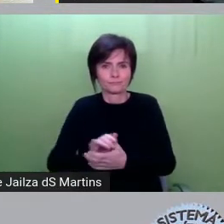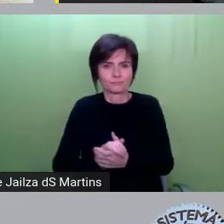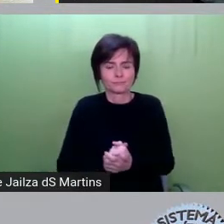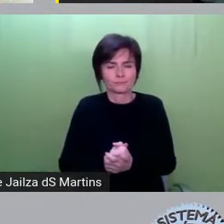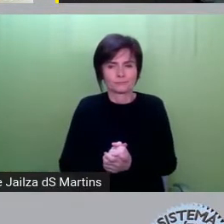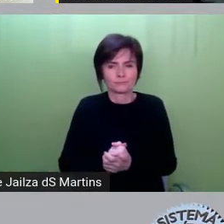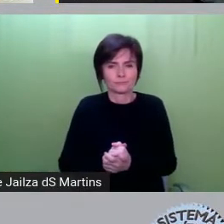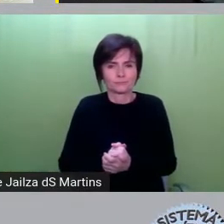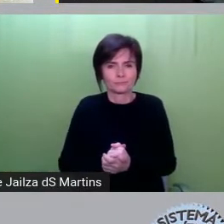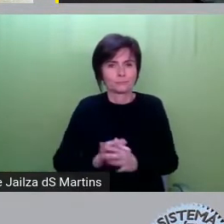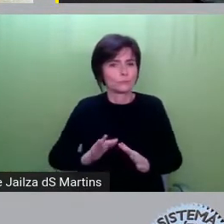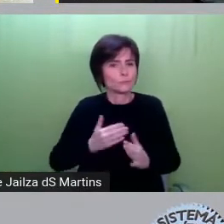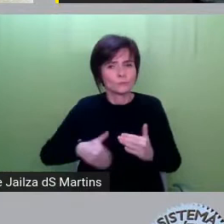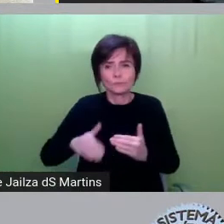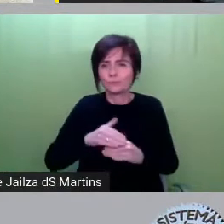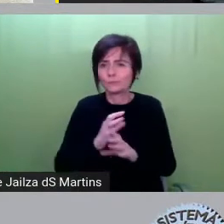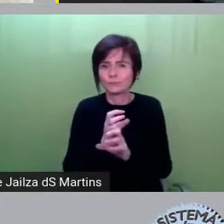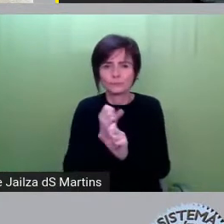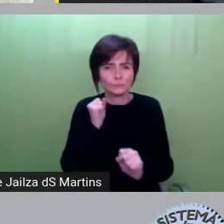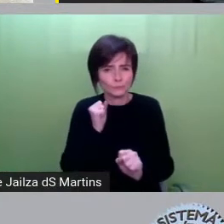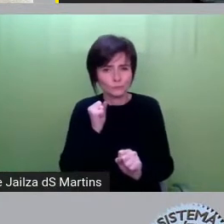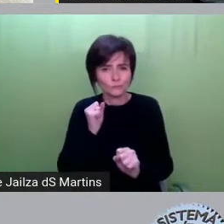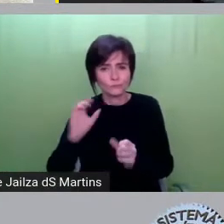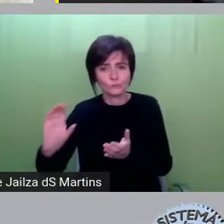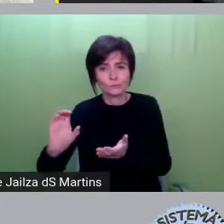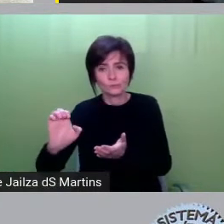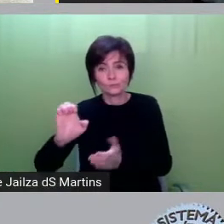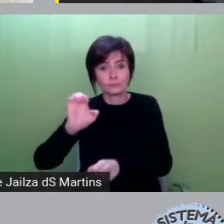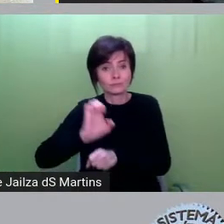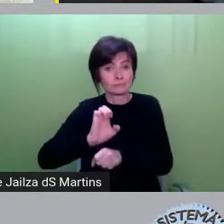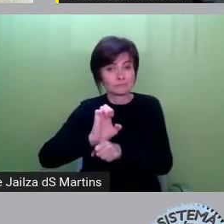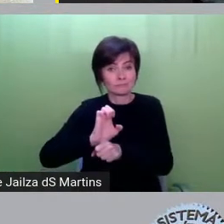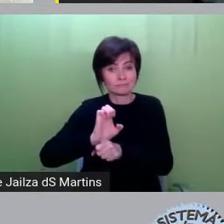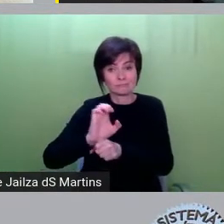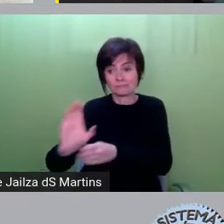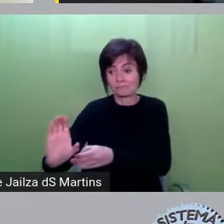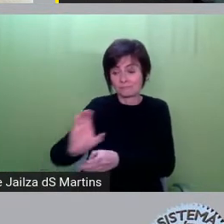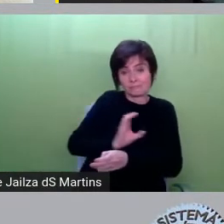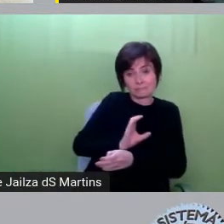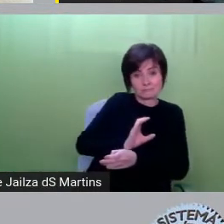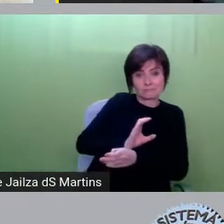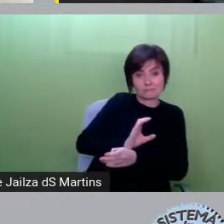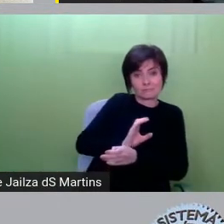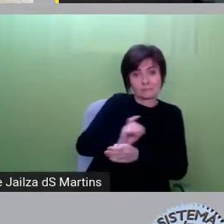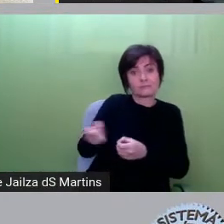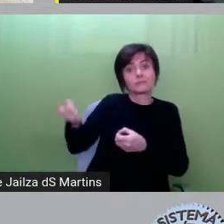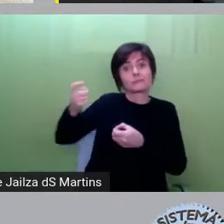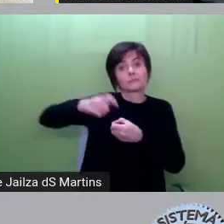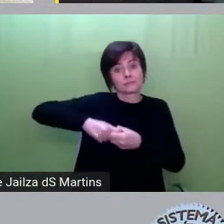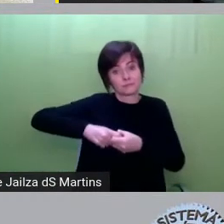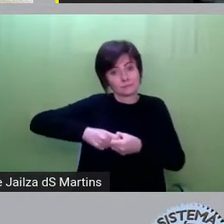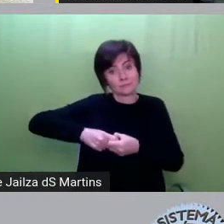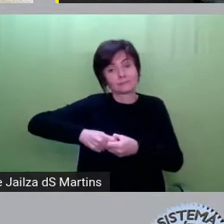que passa pelo Estado e volta para o capital. Então, vejam,